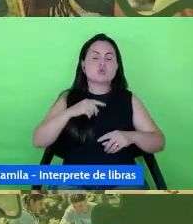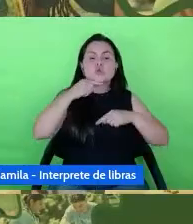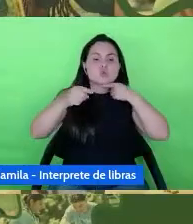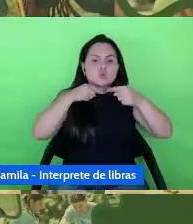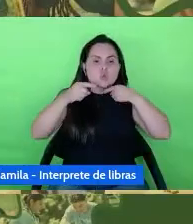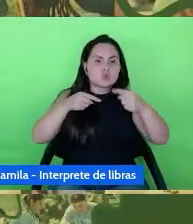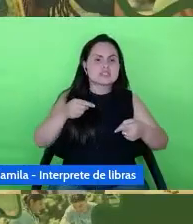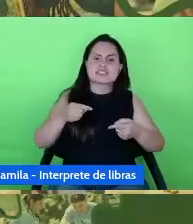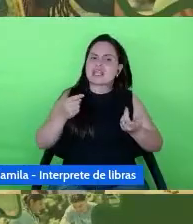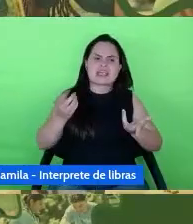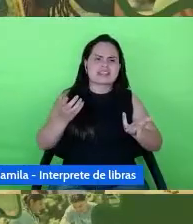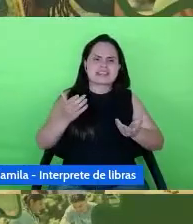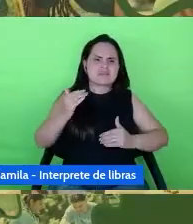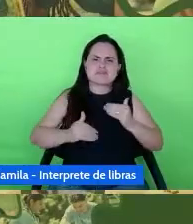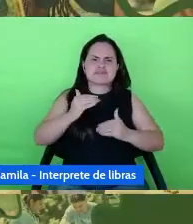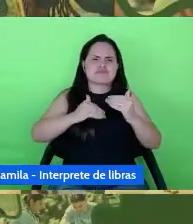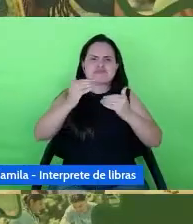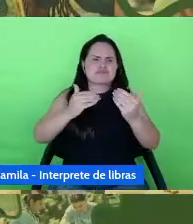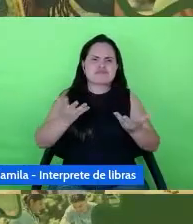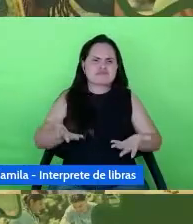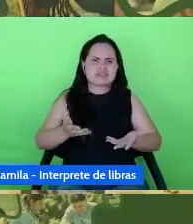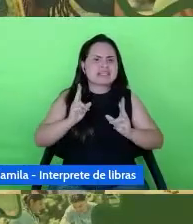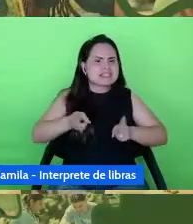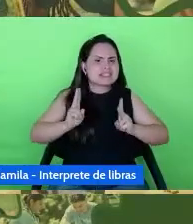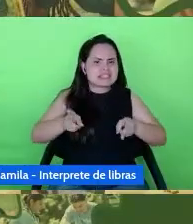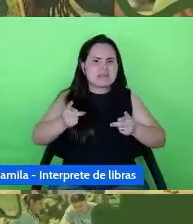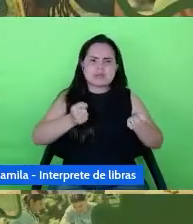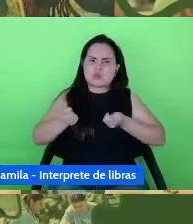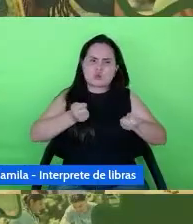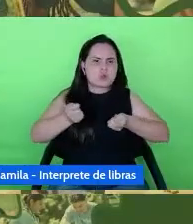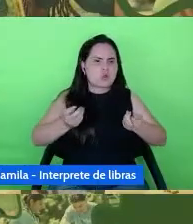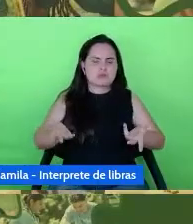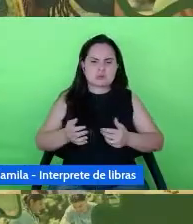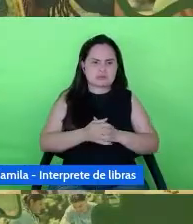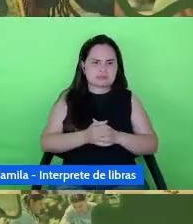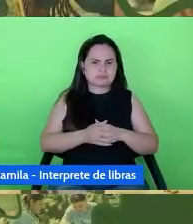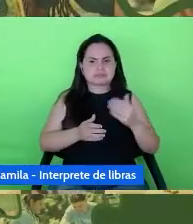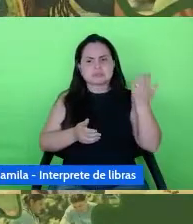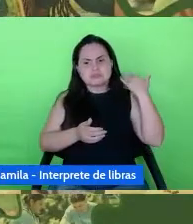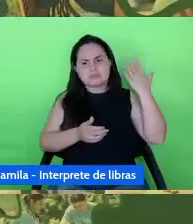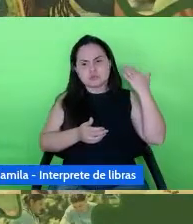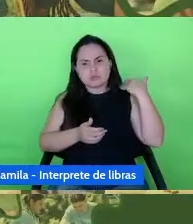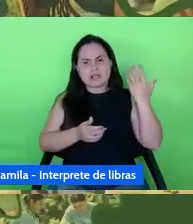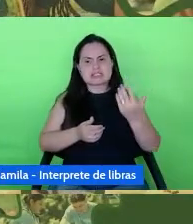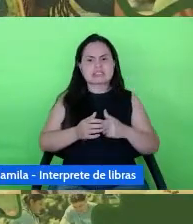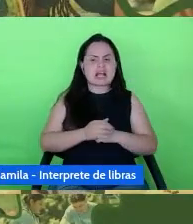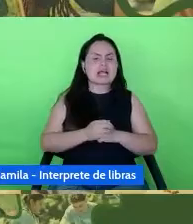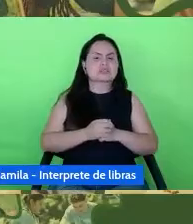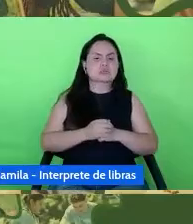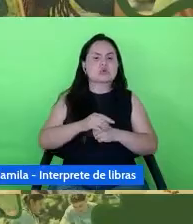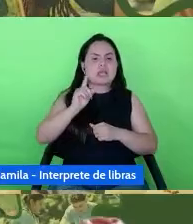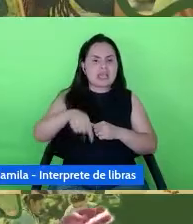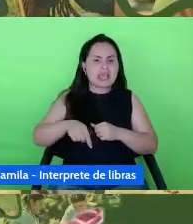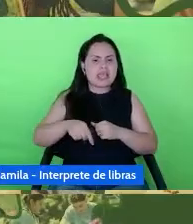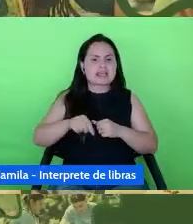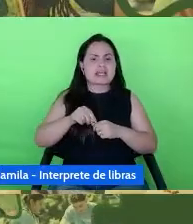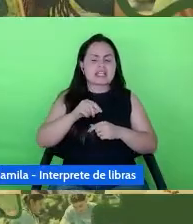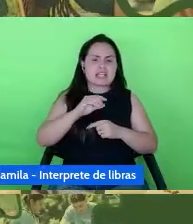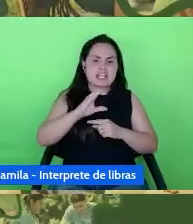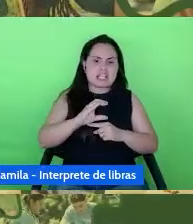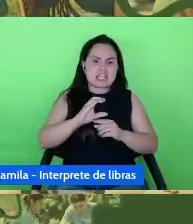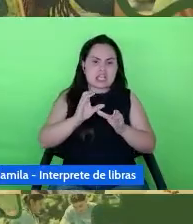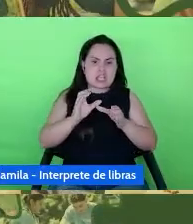desenvolvimento sustentável. O desenvolvimento é sempre econômico. No passado, o símbolo de progresso empresarial eram chaminés. Em